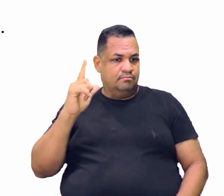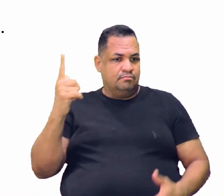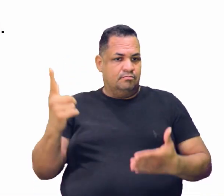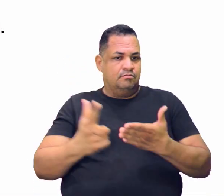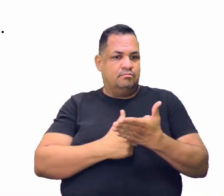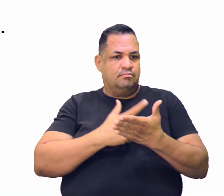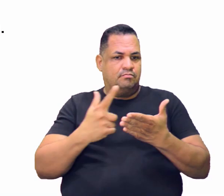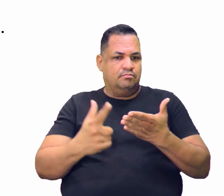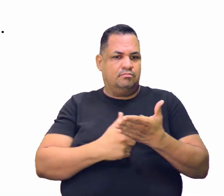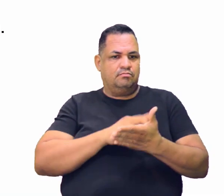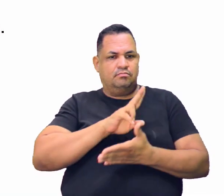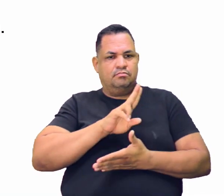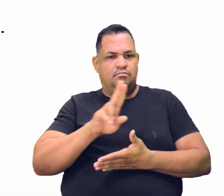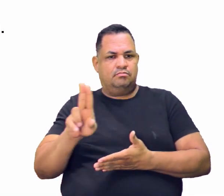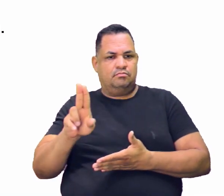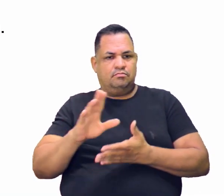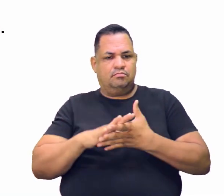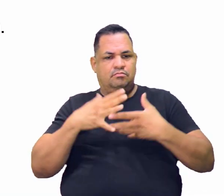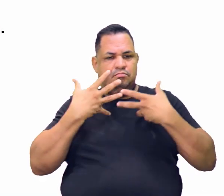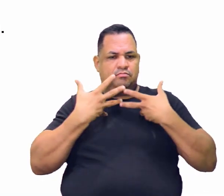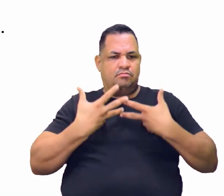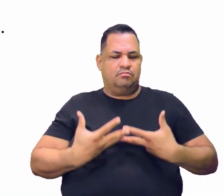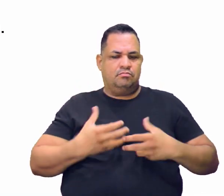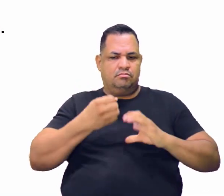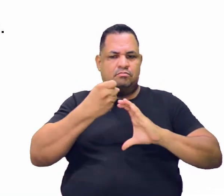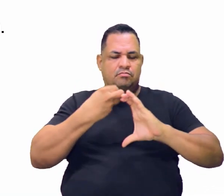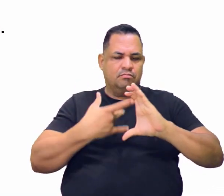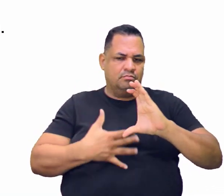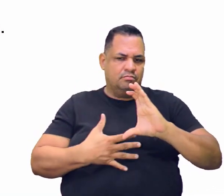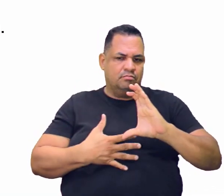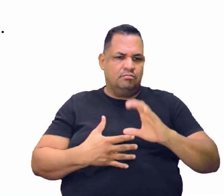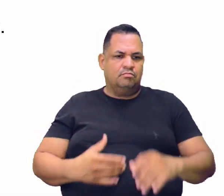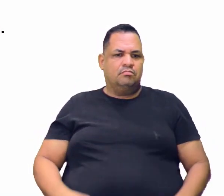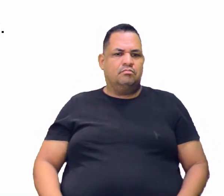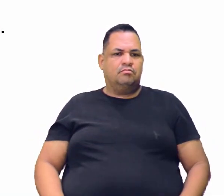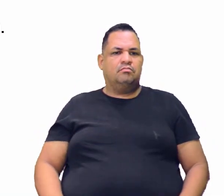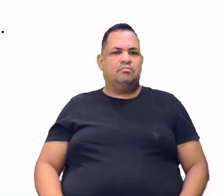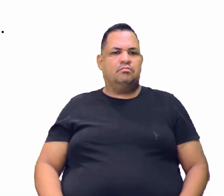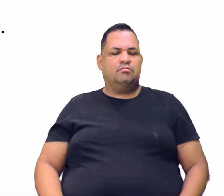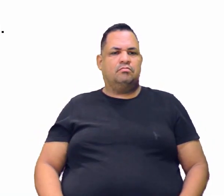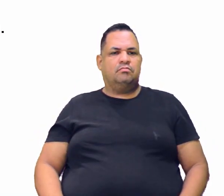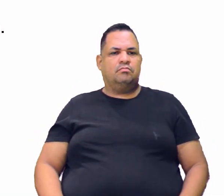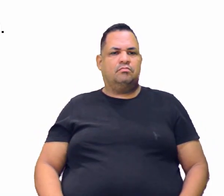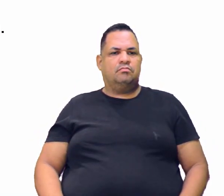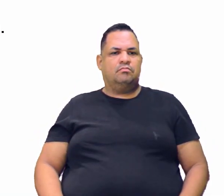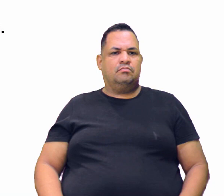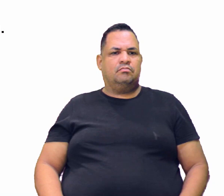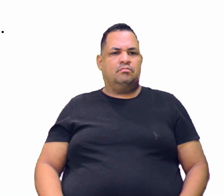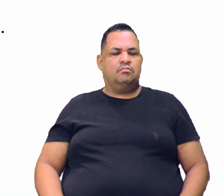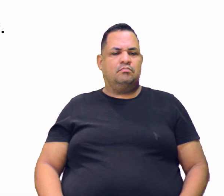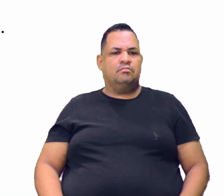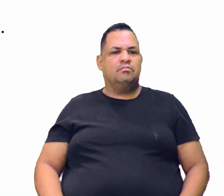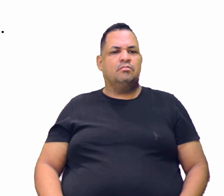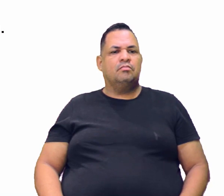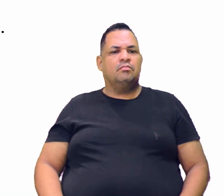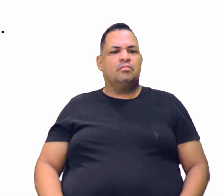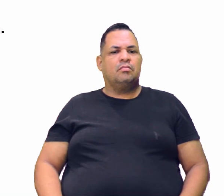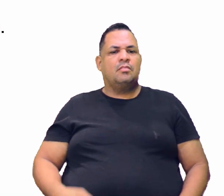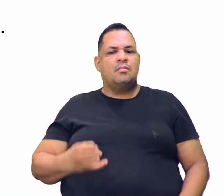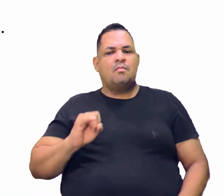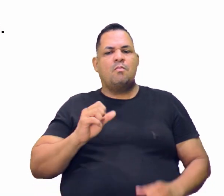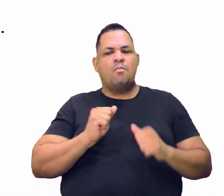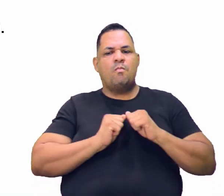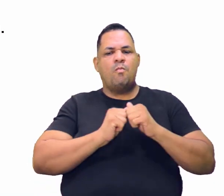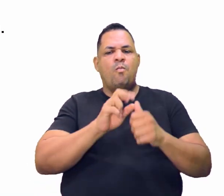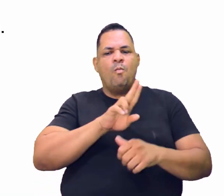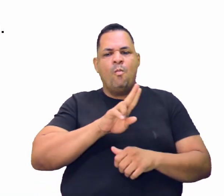Livros, nome. Cansados, característica. Então, se bastante acompanhar uma característica, advérbio. Se